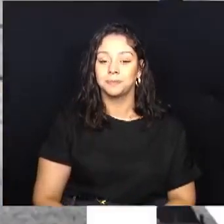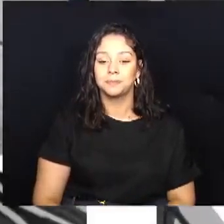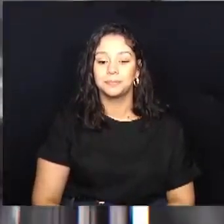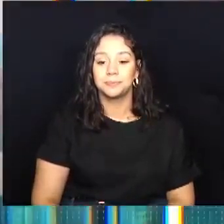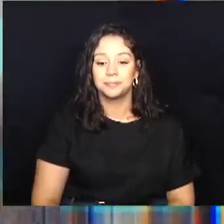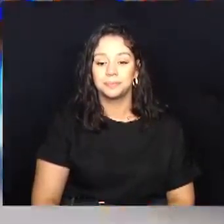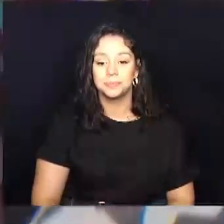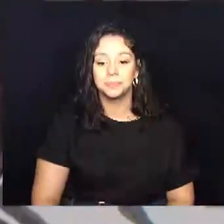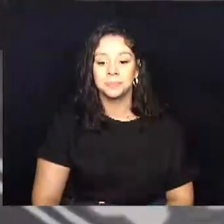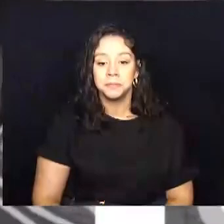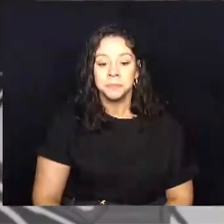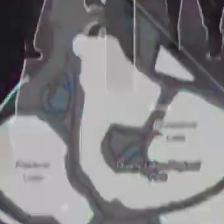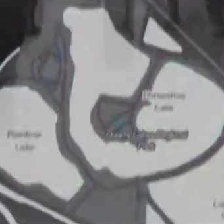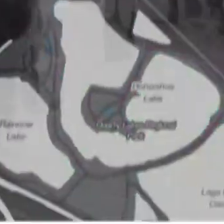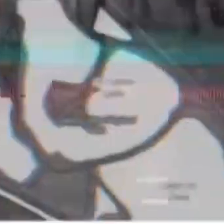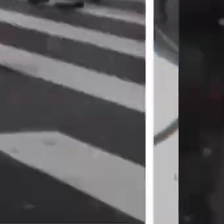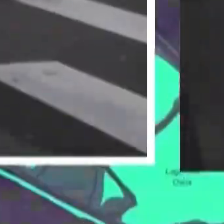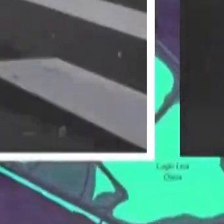Música